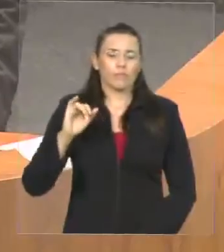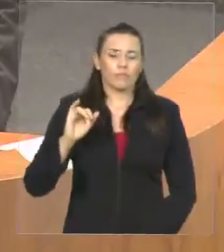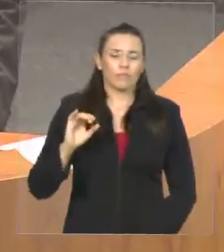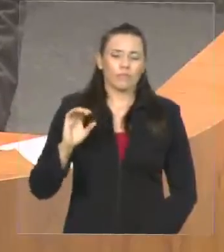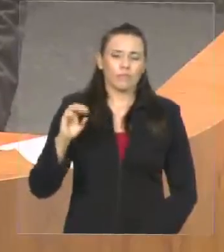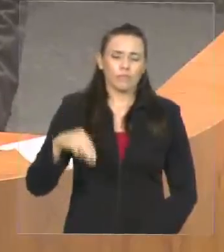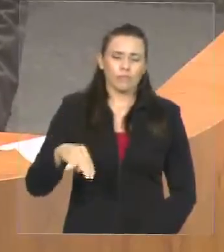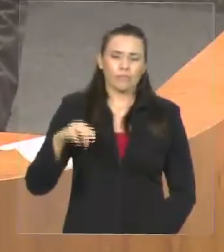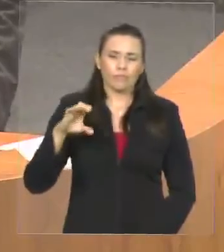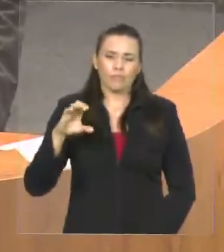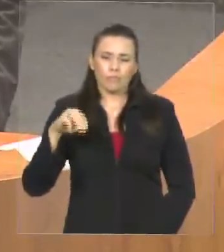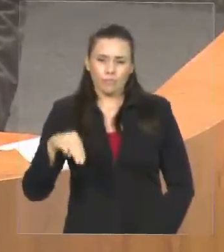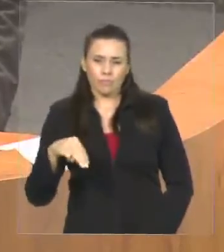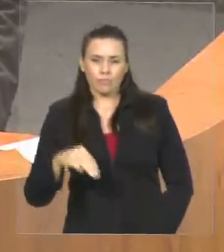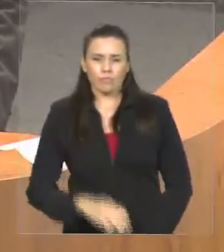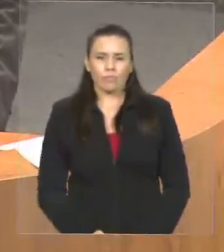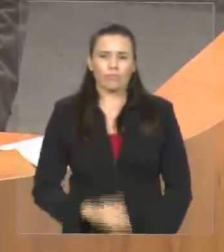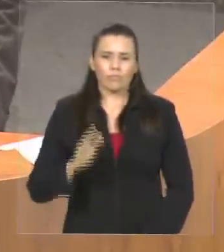NCM/SH